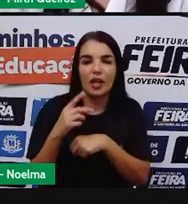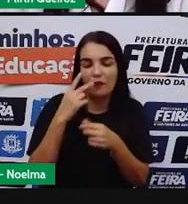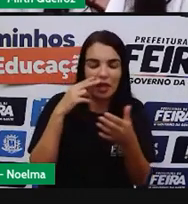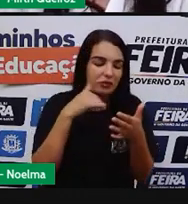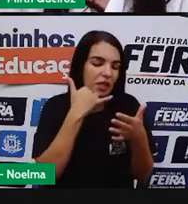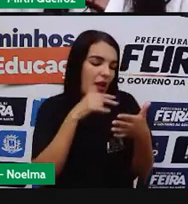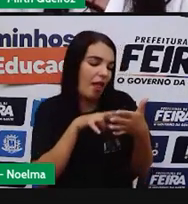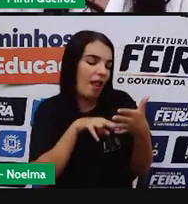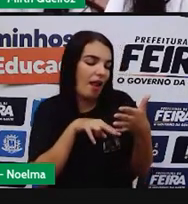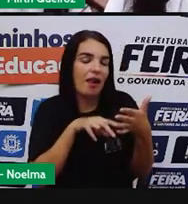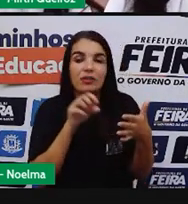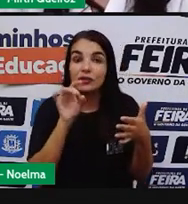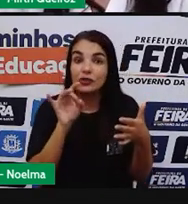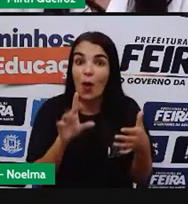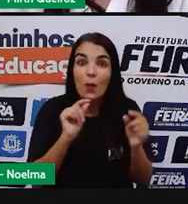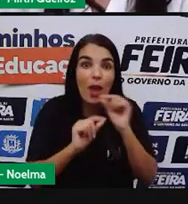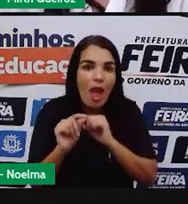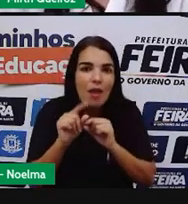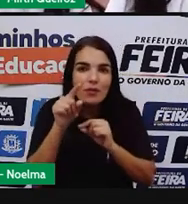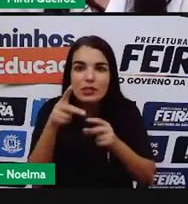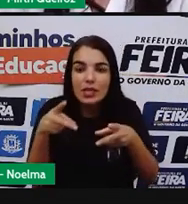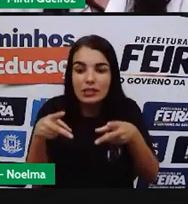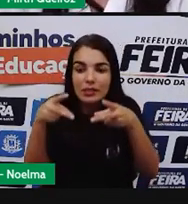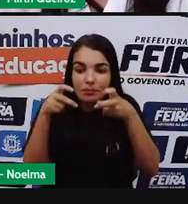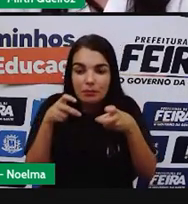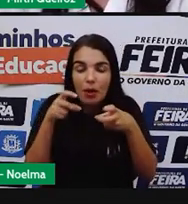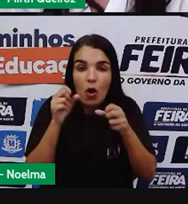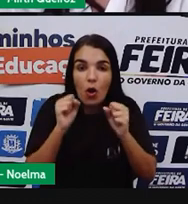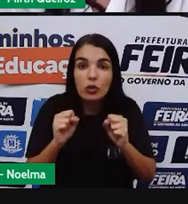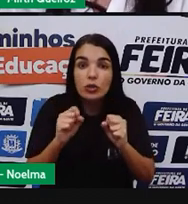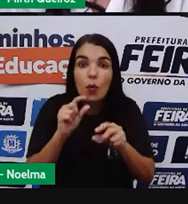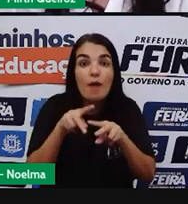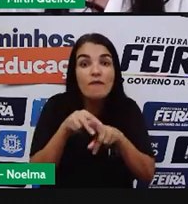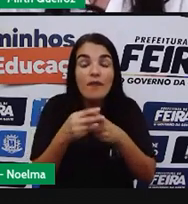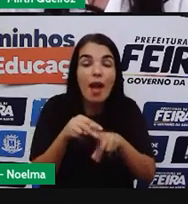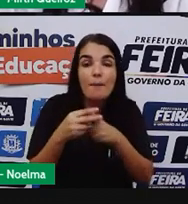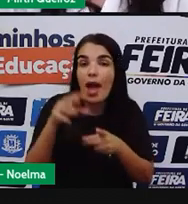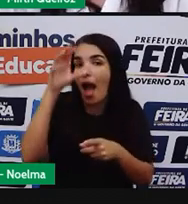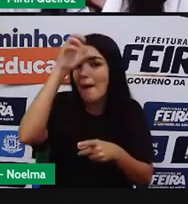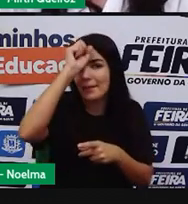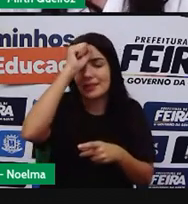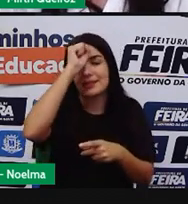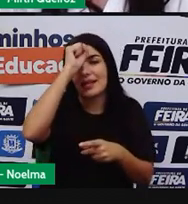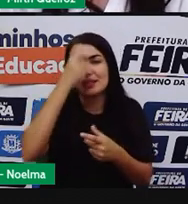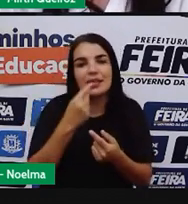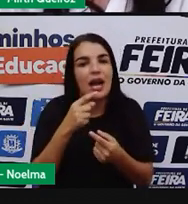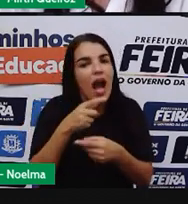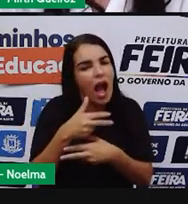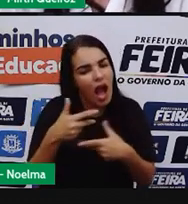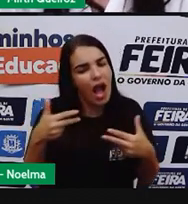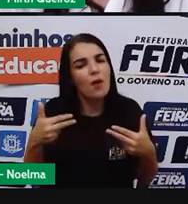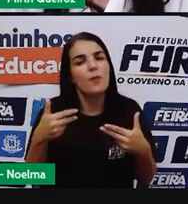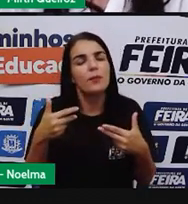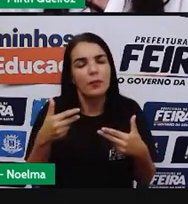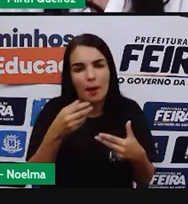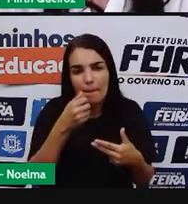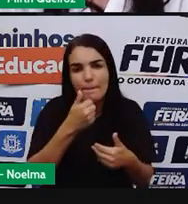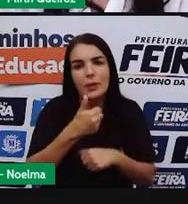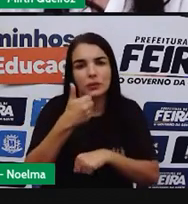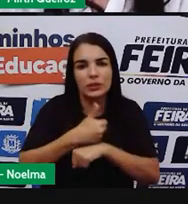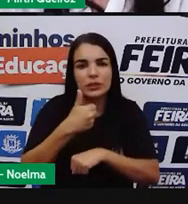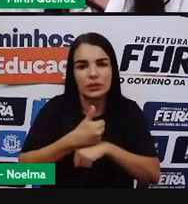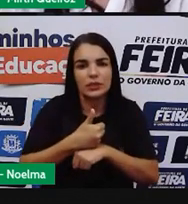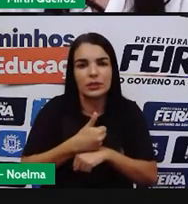já veem o celular, o computador, o tablet como uma ferramenta de aprendizado. É algo positivo também.